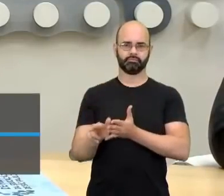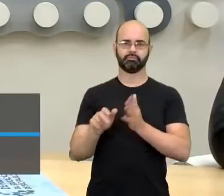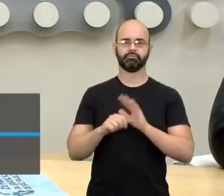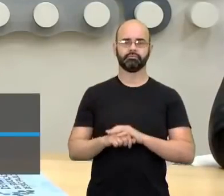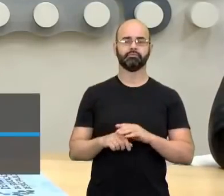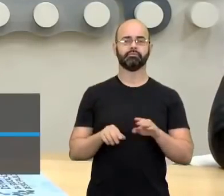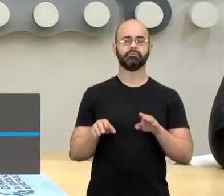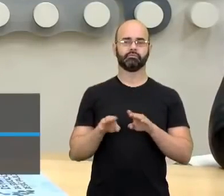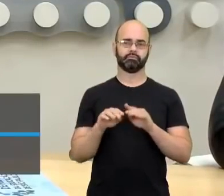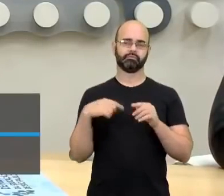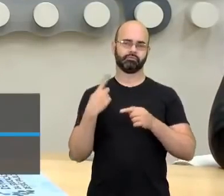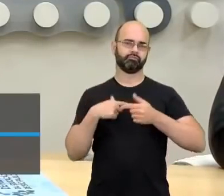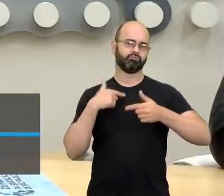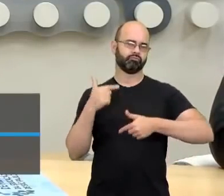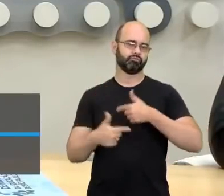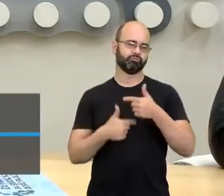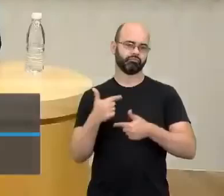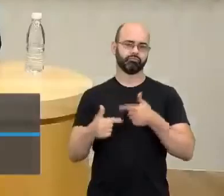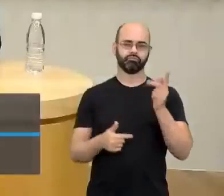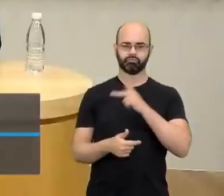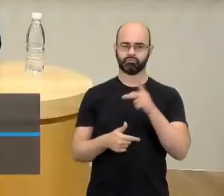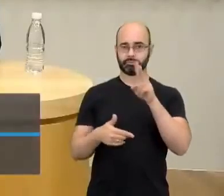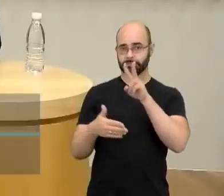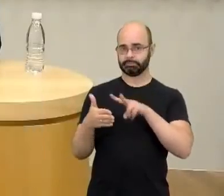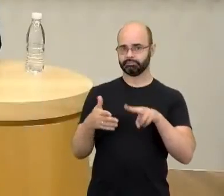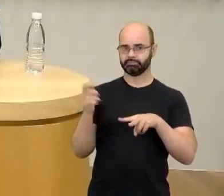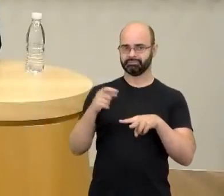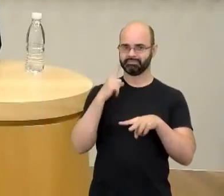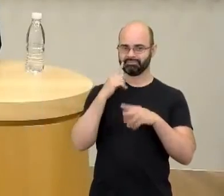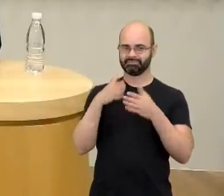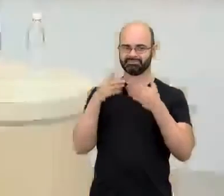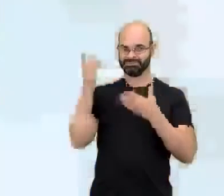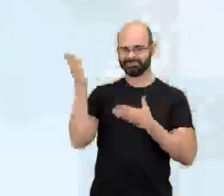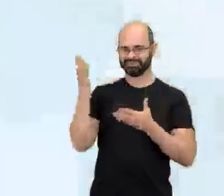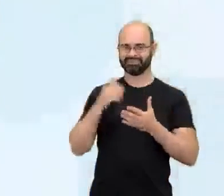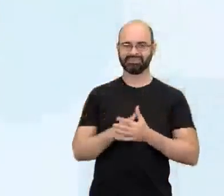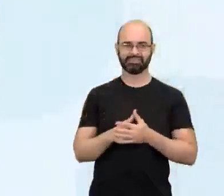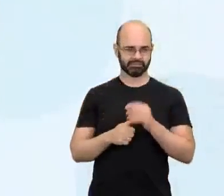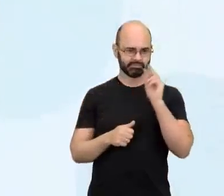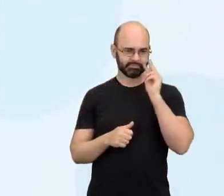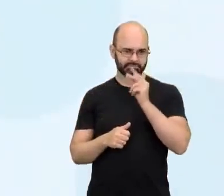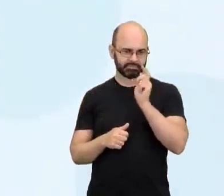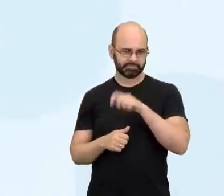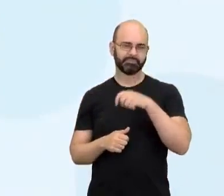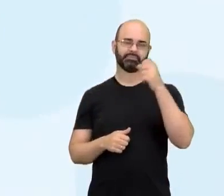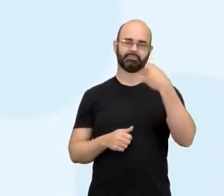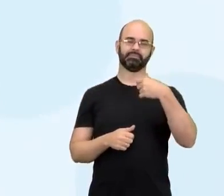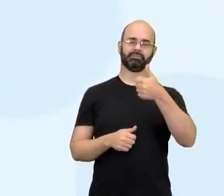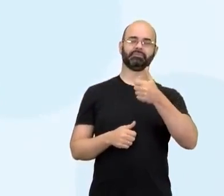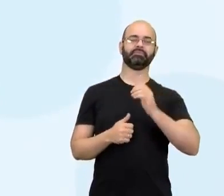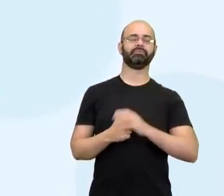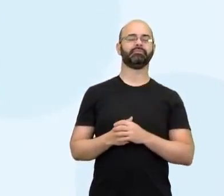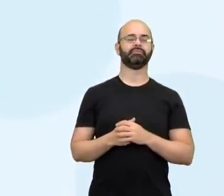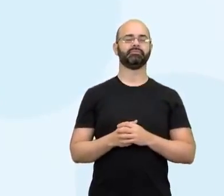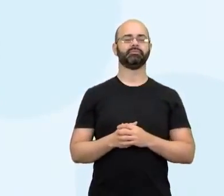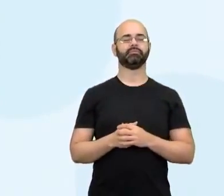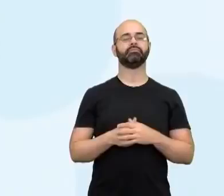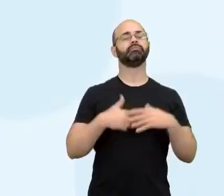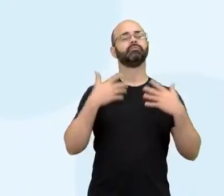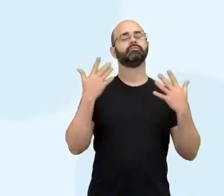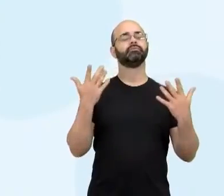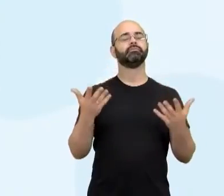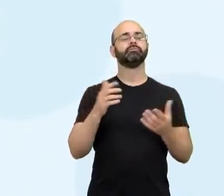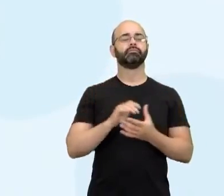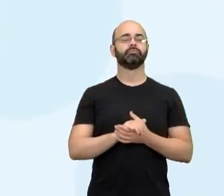trabalhar sobre isso. Deixa eu ver se a professora consegue fazer a leitura, por gentileza. Consegue? Sim. Vamos lá. Olha só, vamos lá. Então,